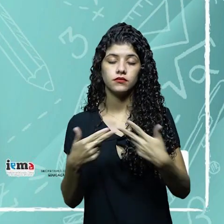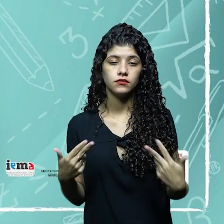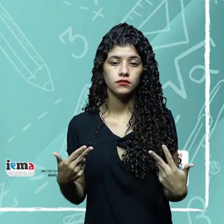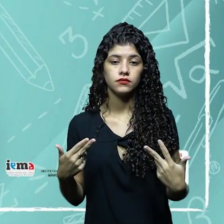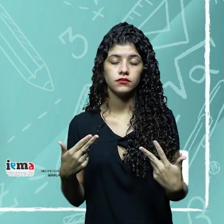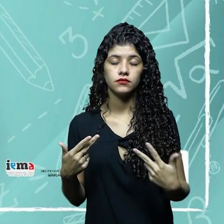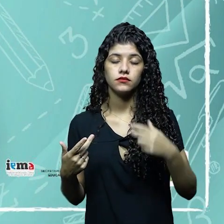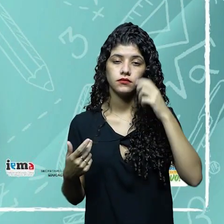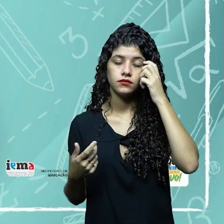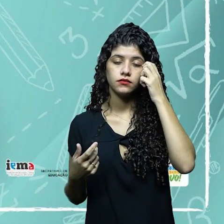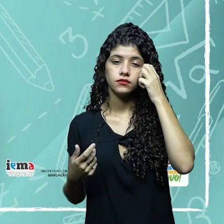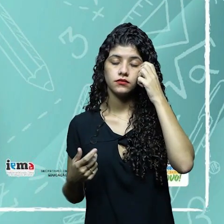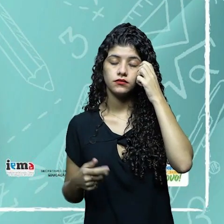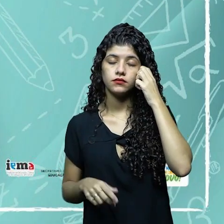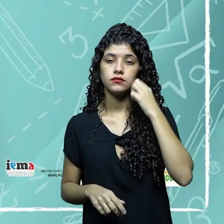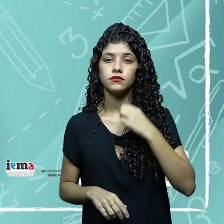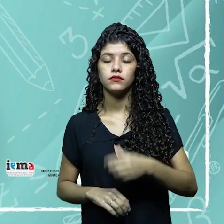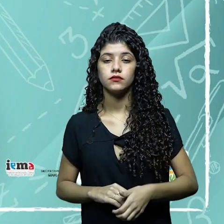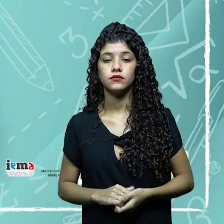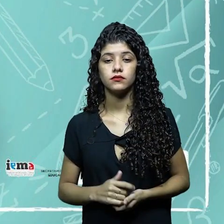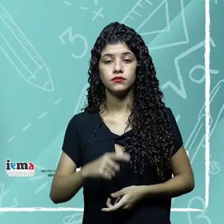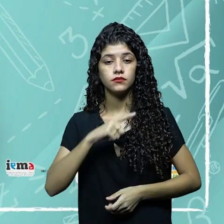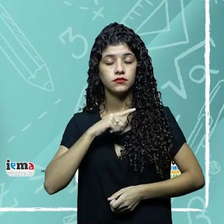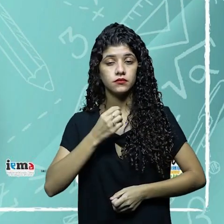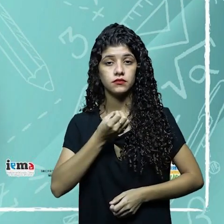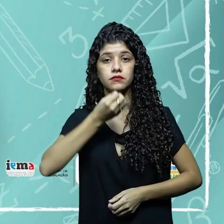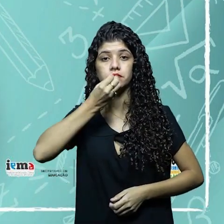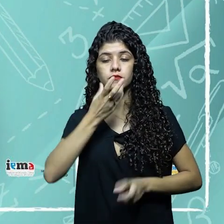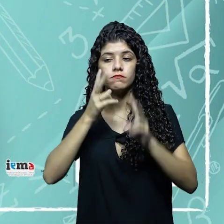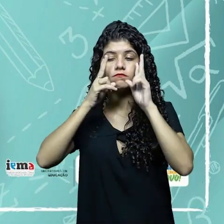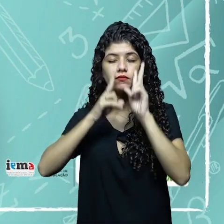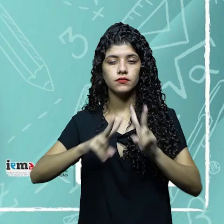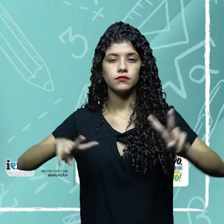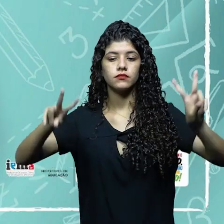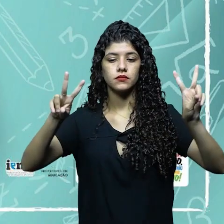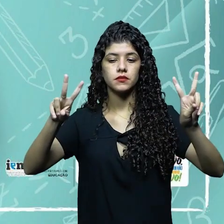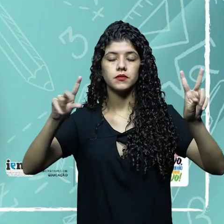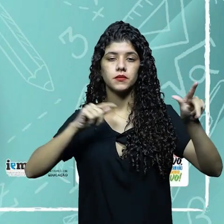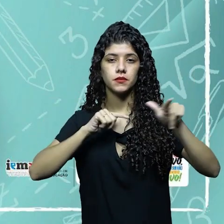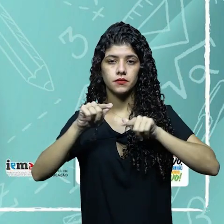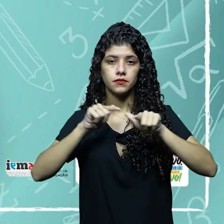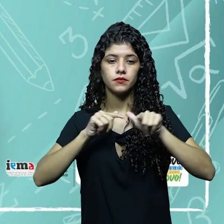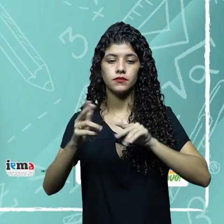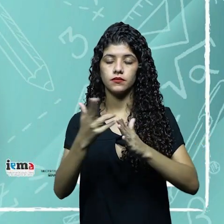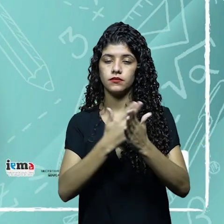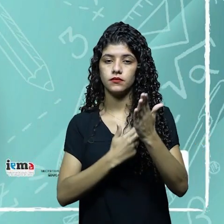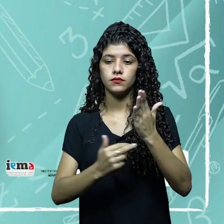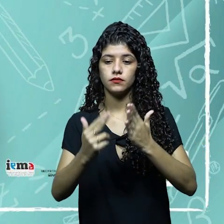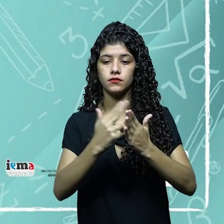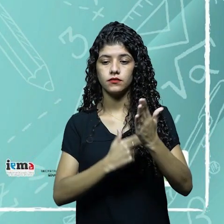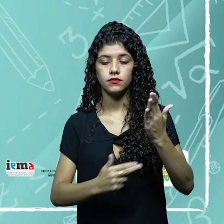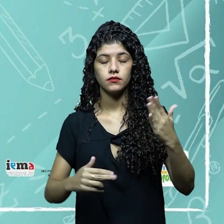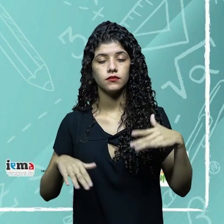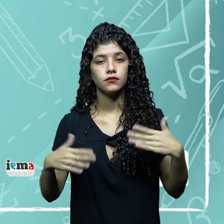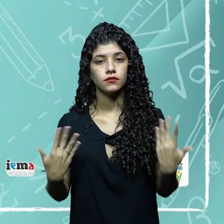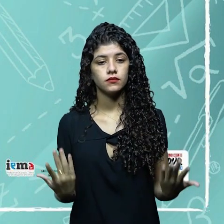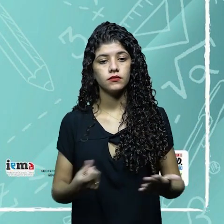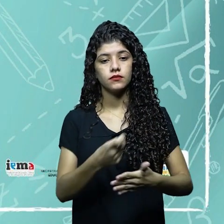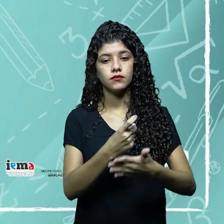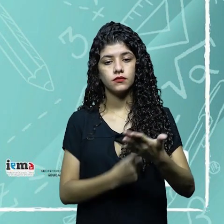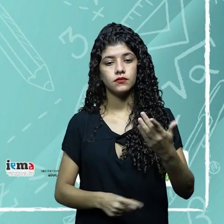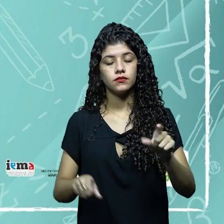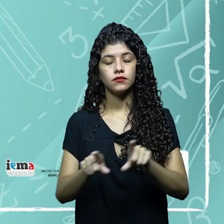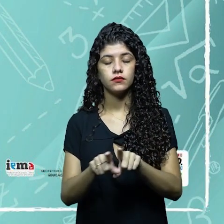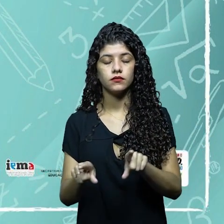uma infinidade de itens para ter uma boa visibilidade lá no teu desenho, tá? Então,